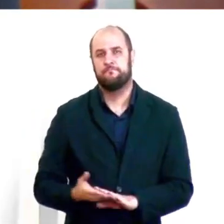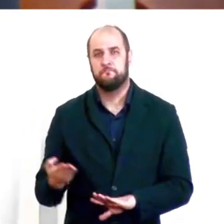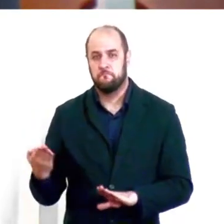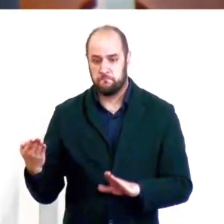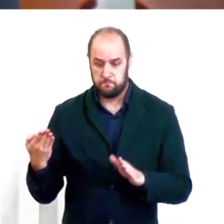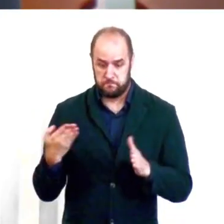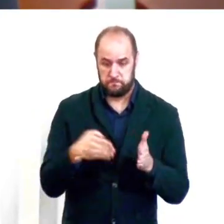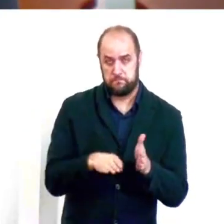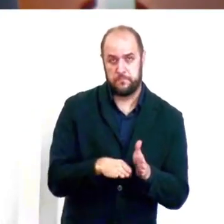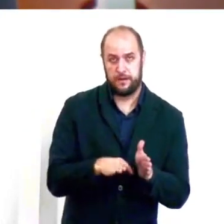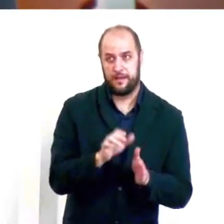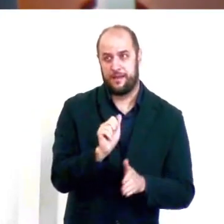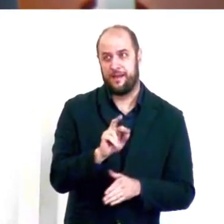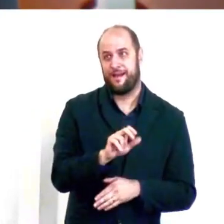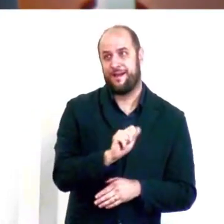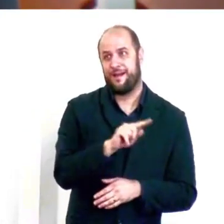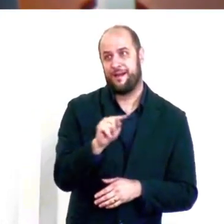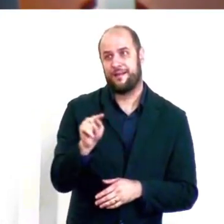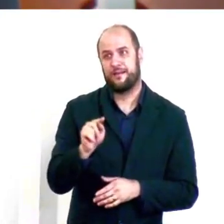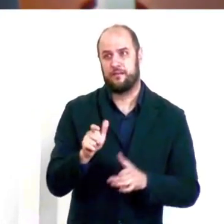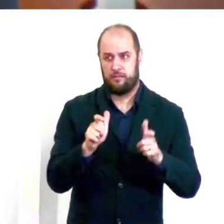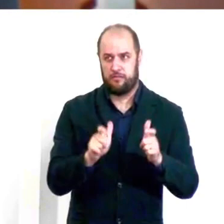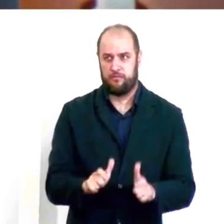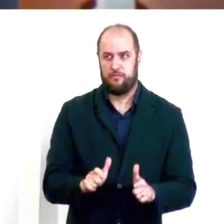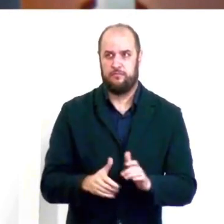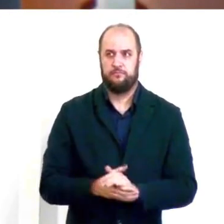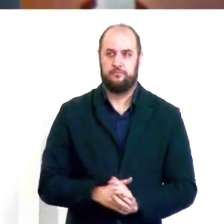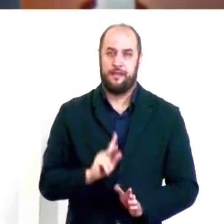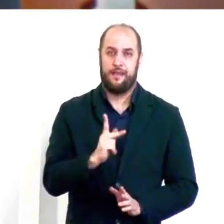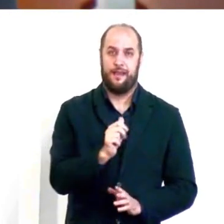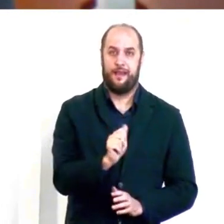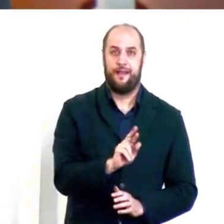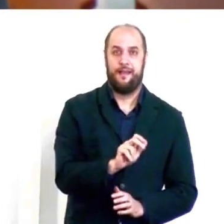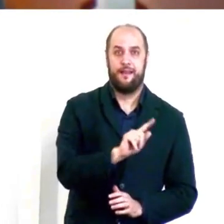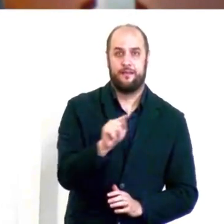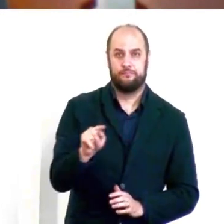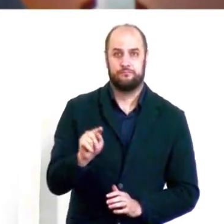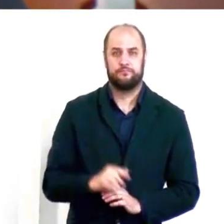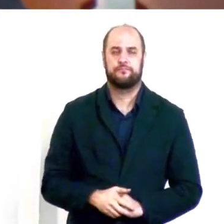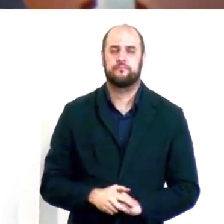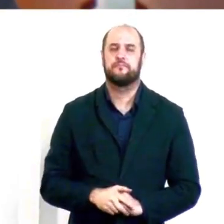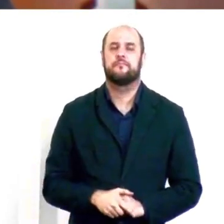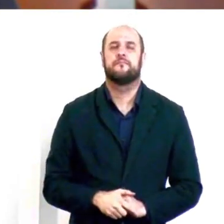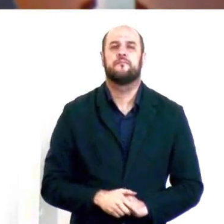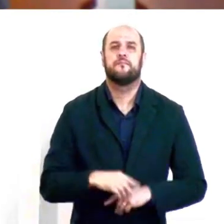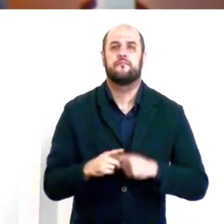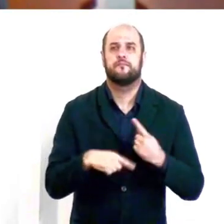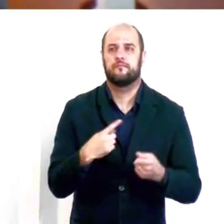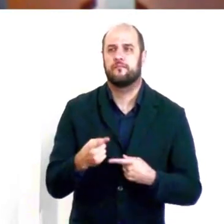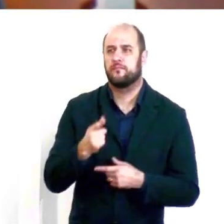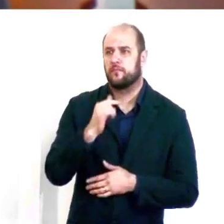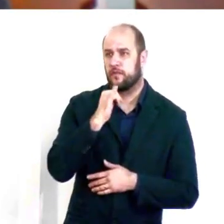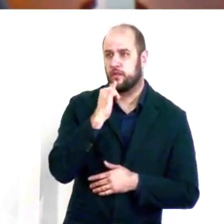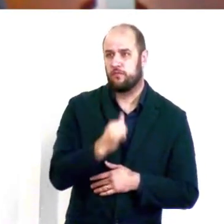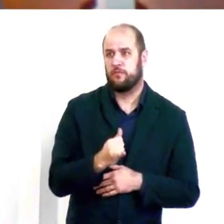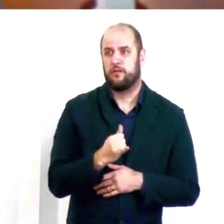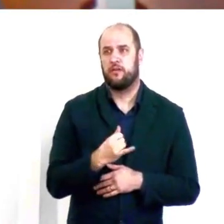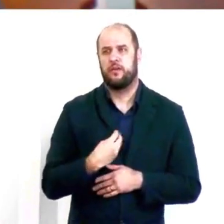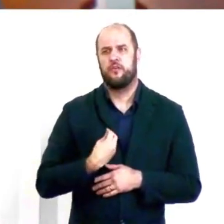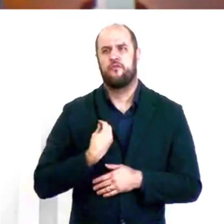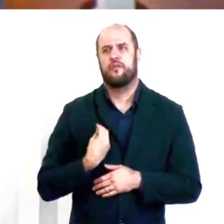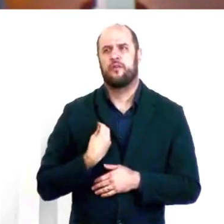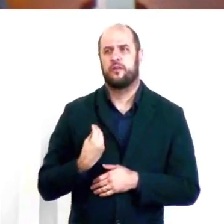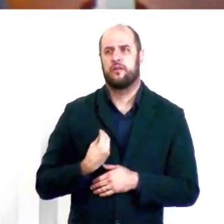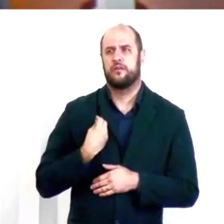em Arã, onde ficaram. E depois o autor diz que Terá viveu